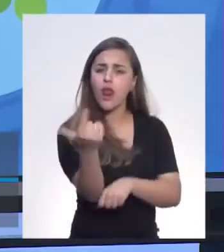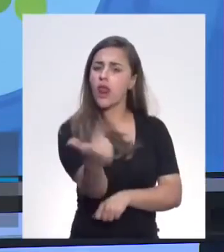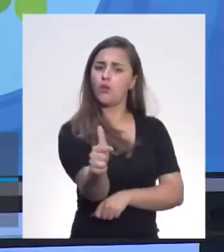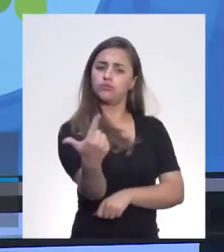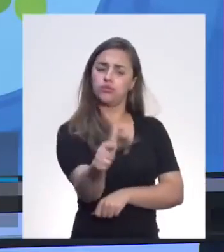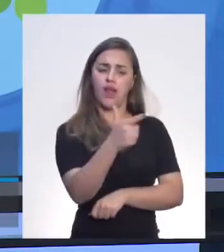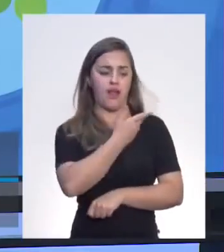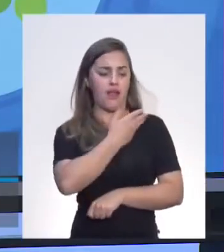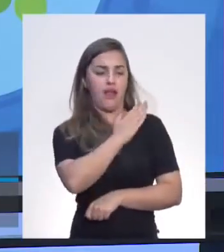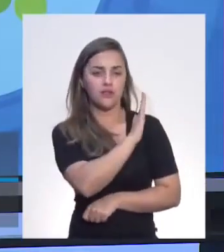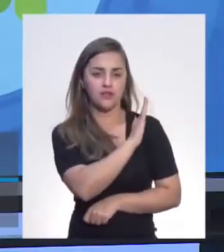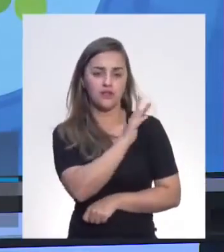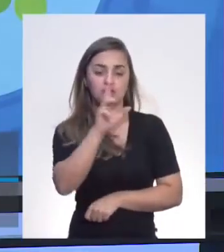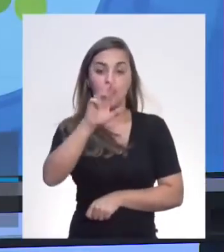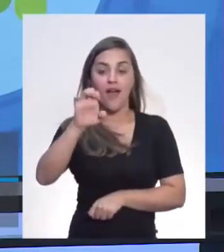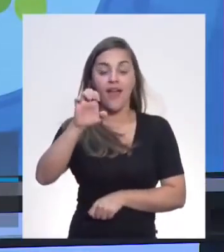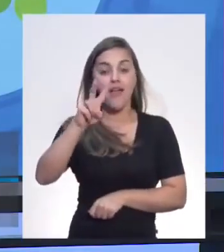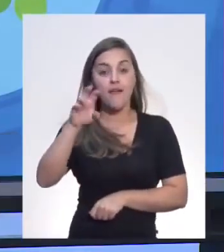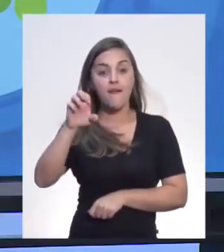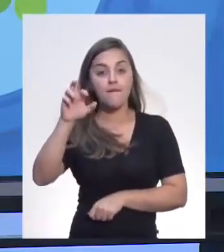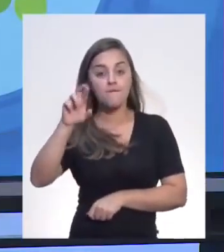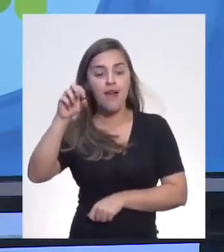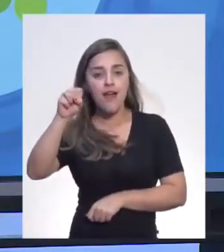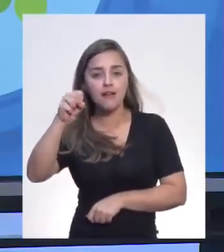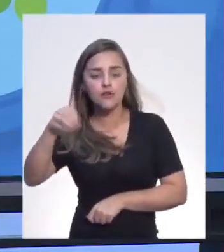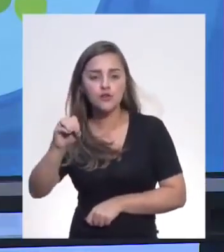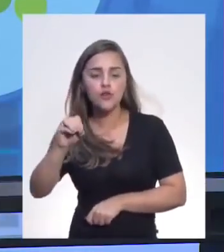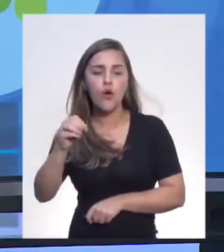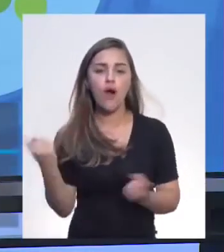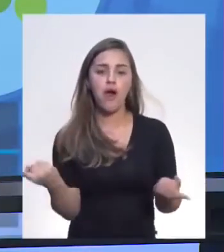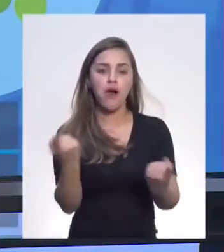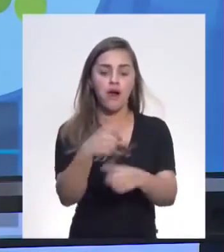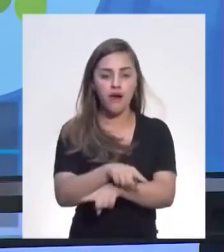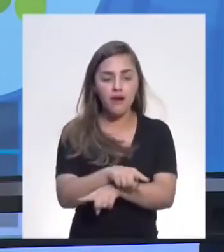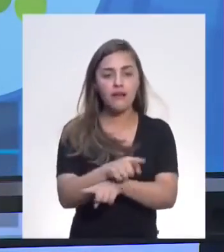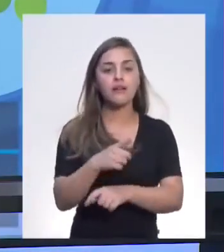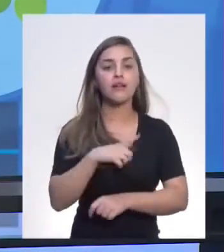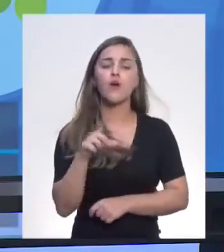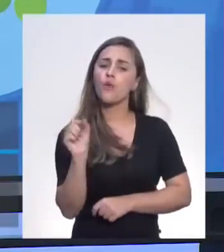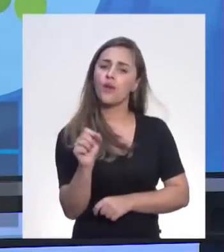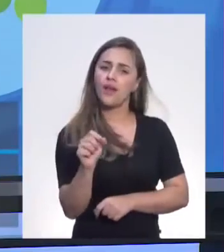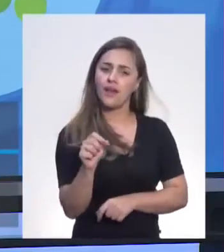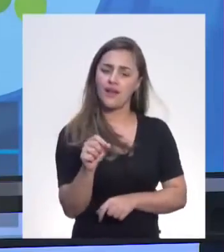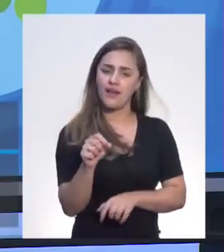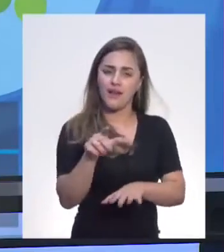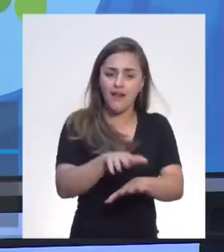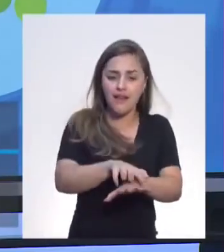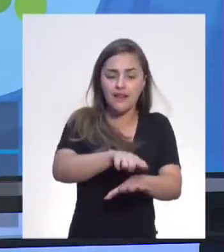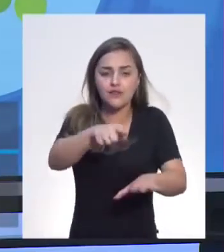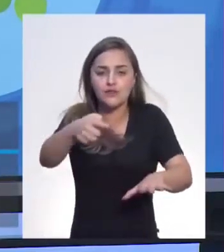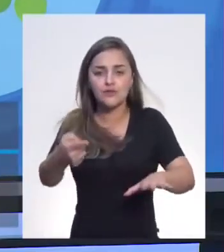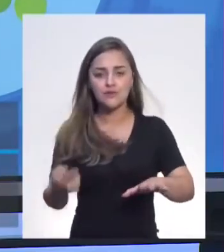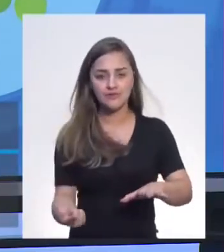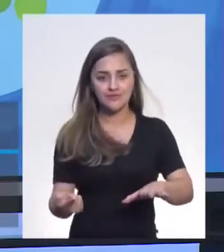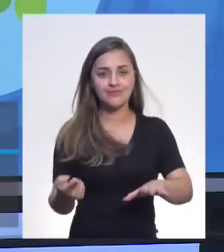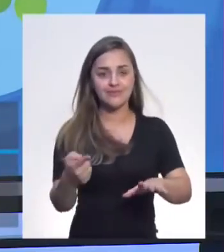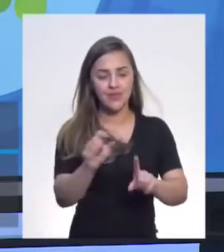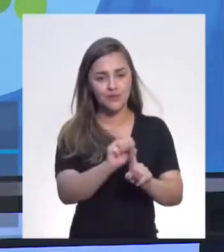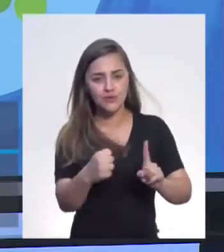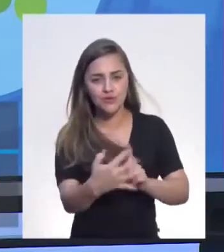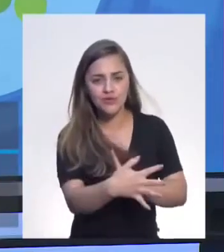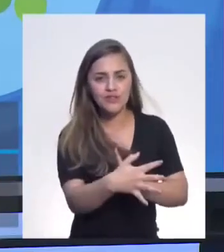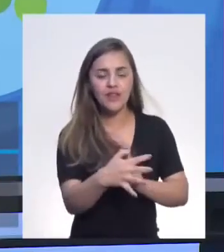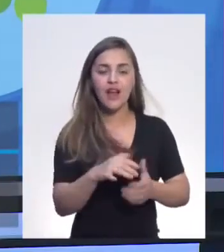O racismo, ele deixa bem claro que é exclusão social. Eu nunca fui